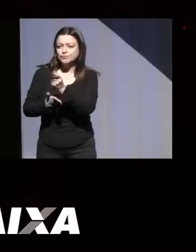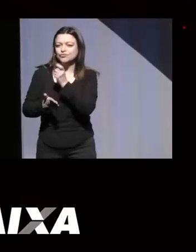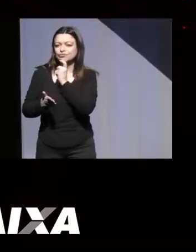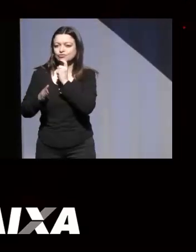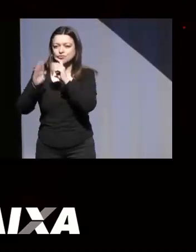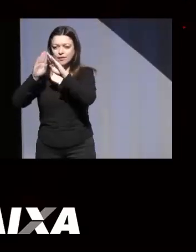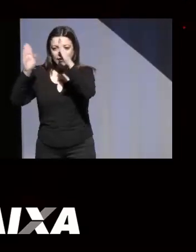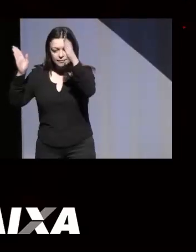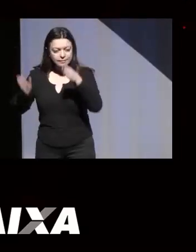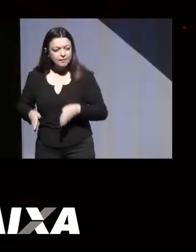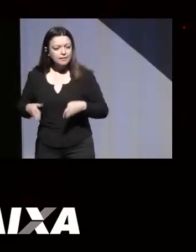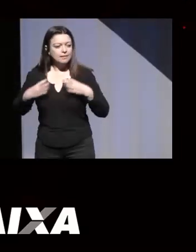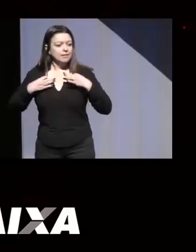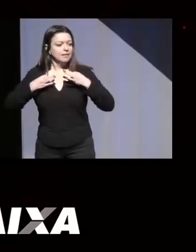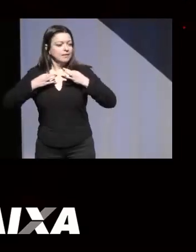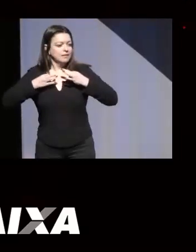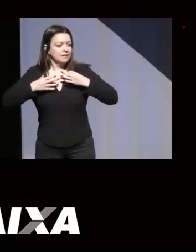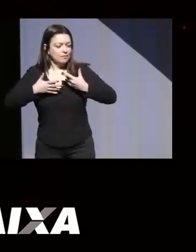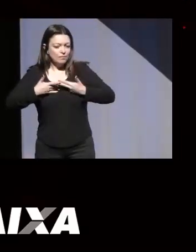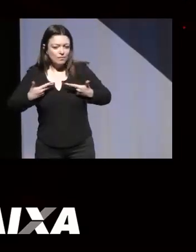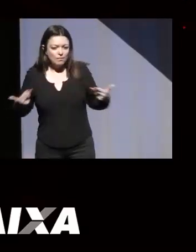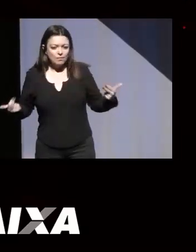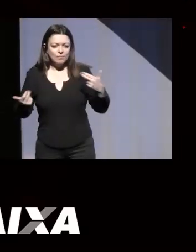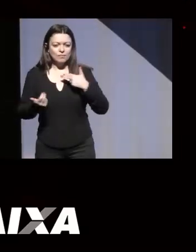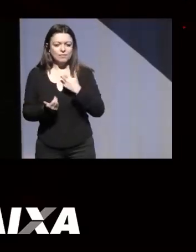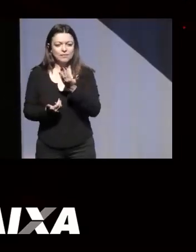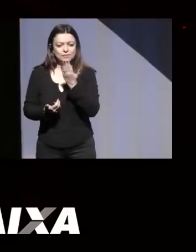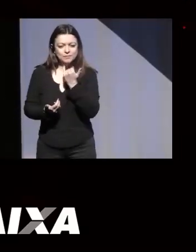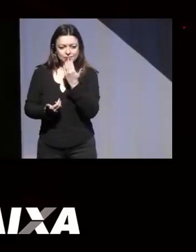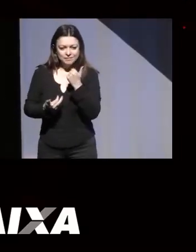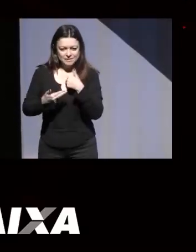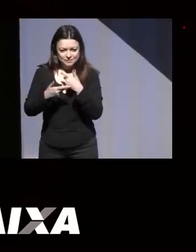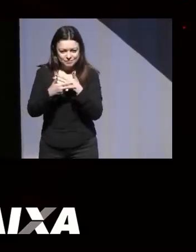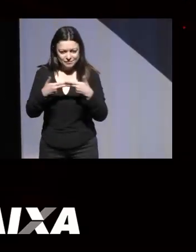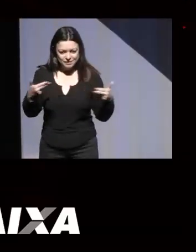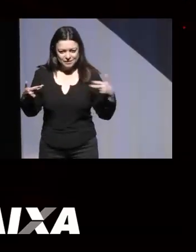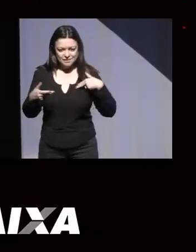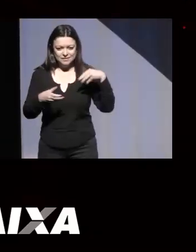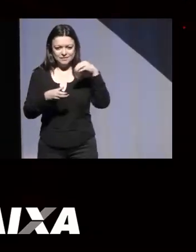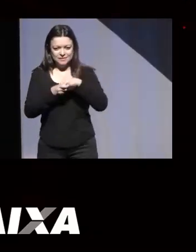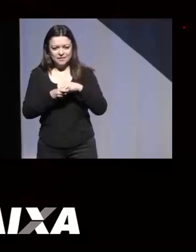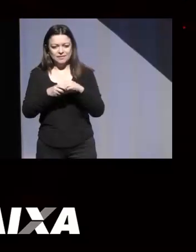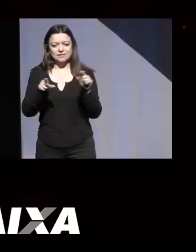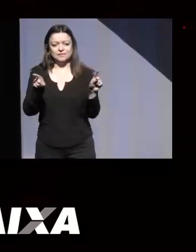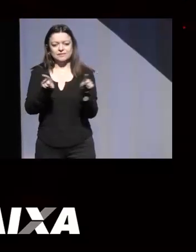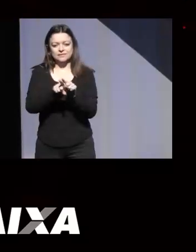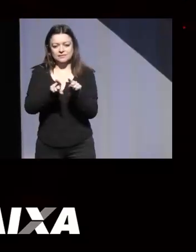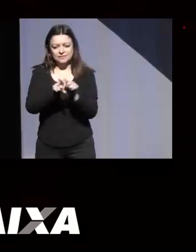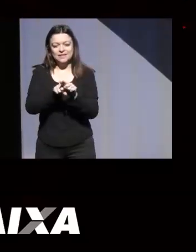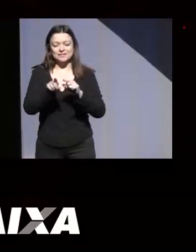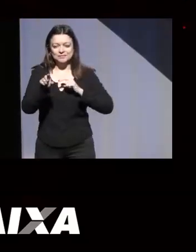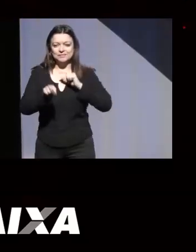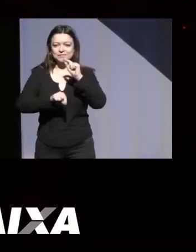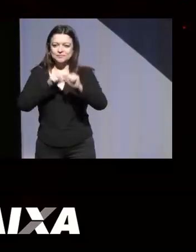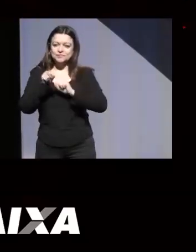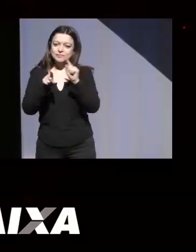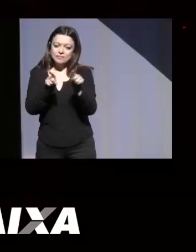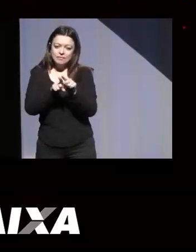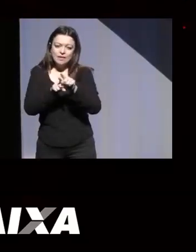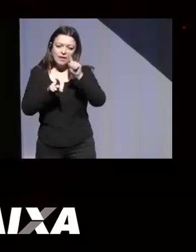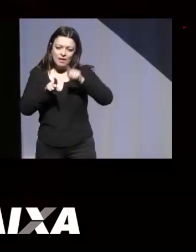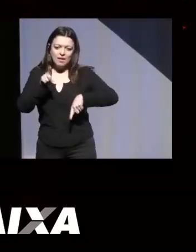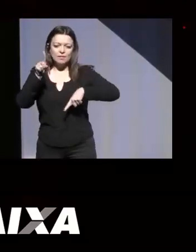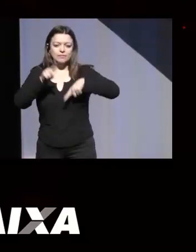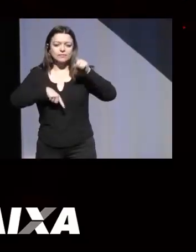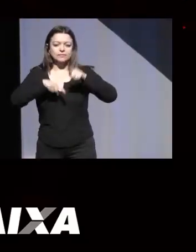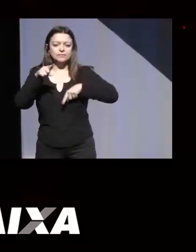uma roupa, um alimento, aquilo vem embutido no preço do produto. A gente suporta, a gente